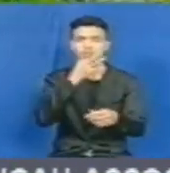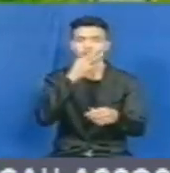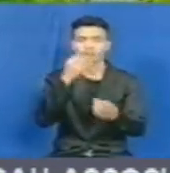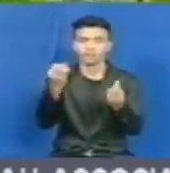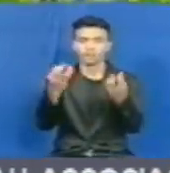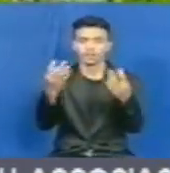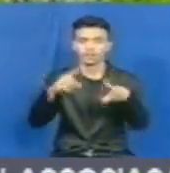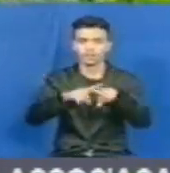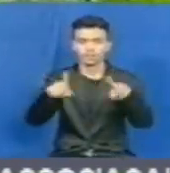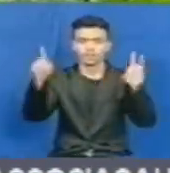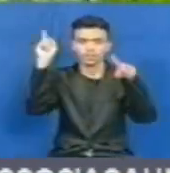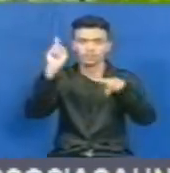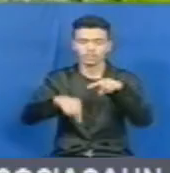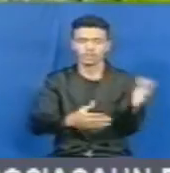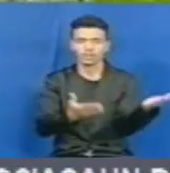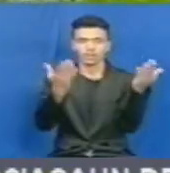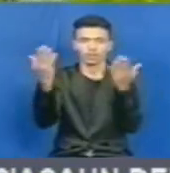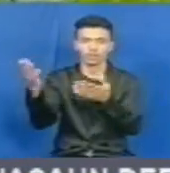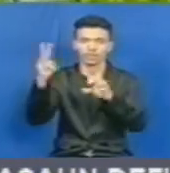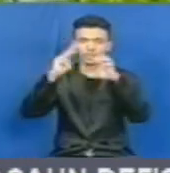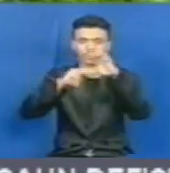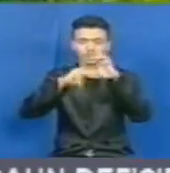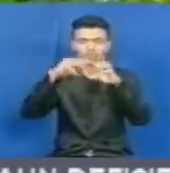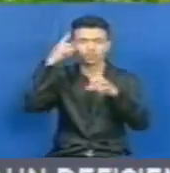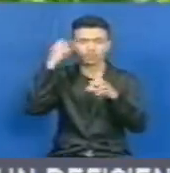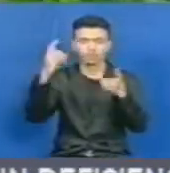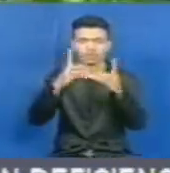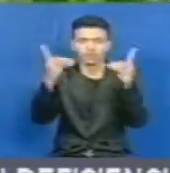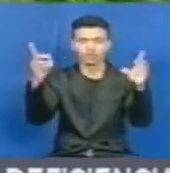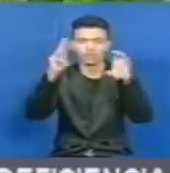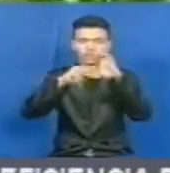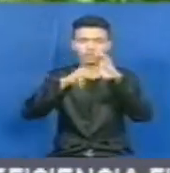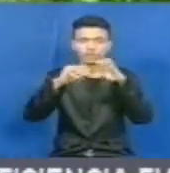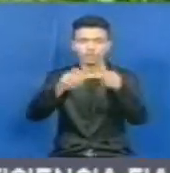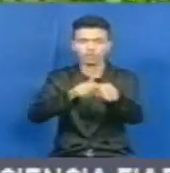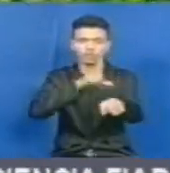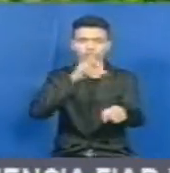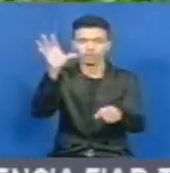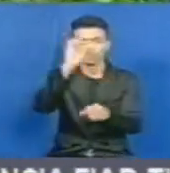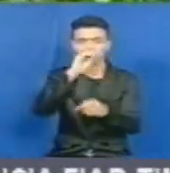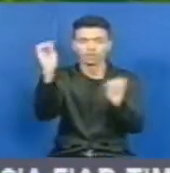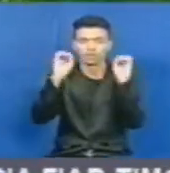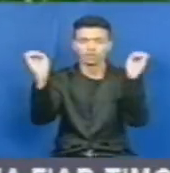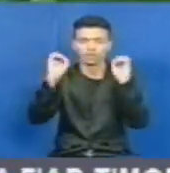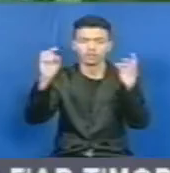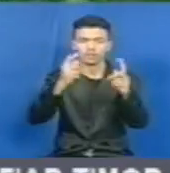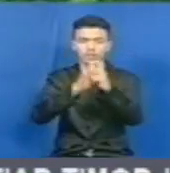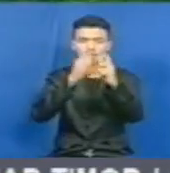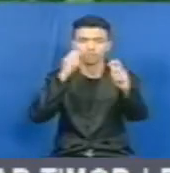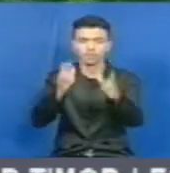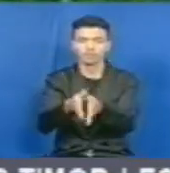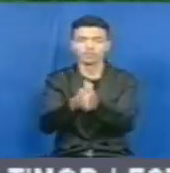barak, mas bela lori ba mercado, tamba distância ba mercado do no la ia transporte. Habitante nemos husu